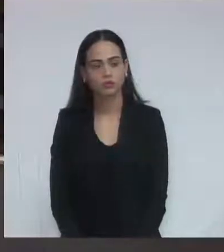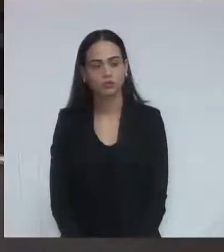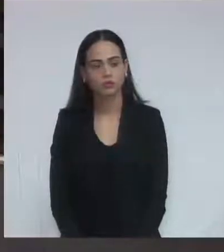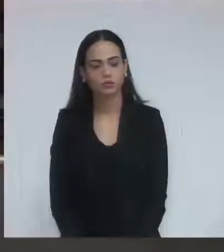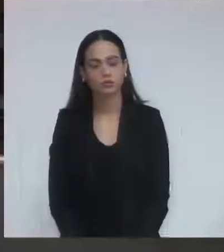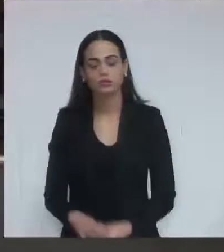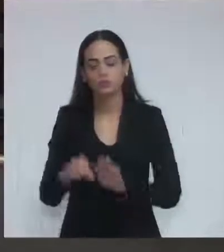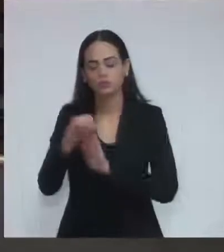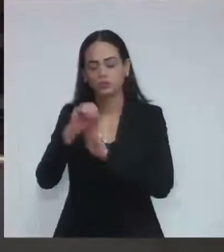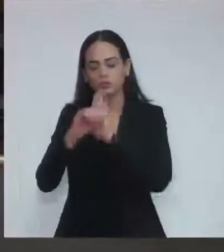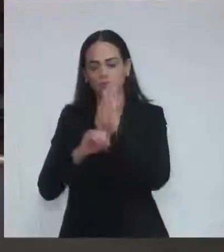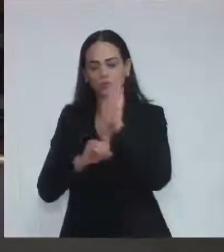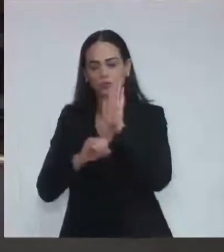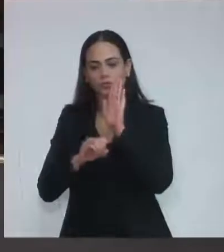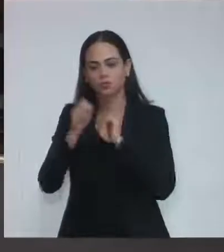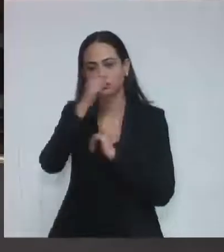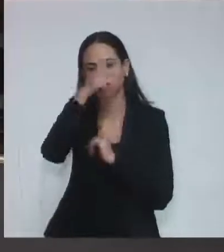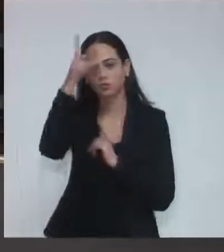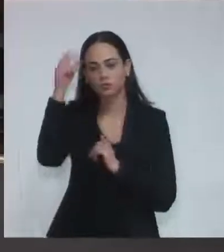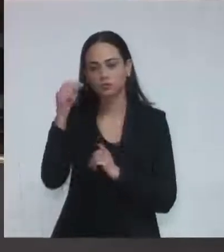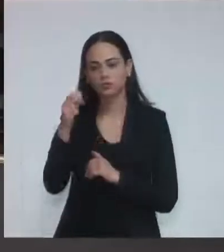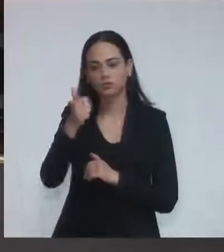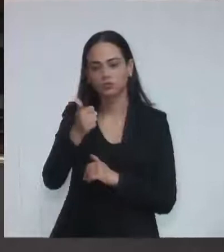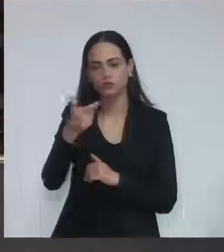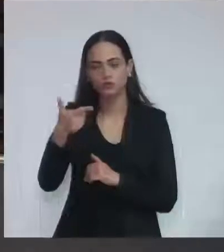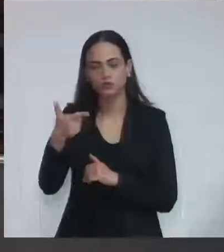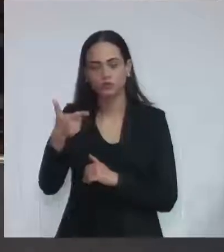Ofício do Gabinete do Prefeito, número 128, 2018.